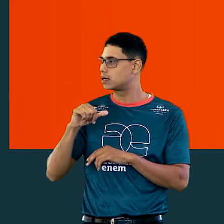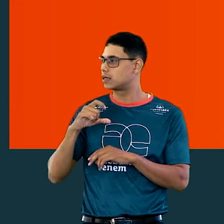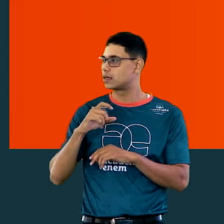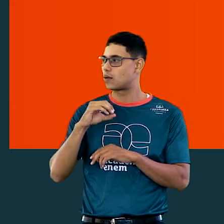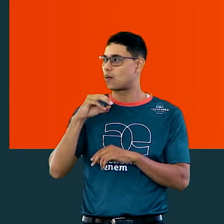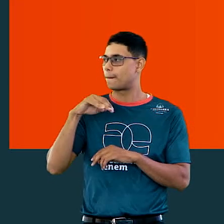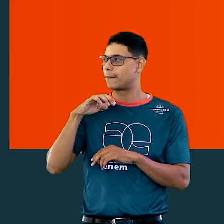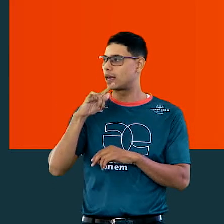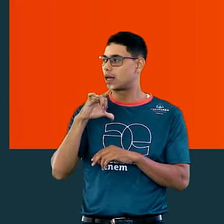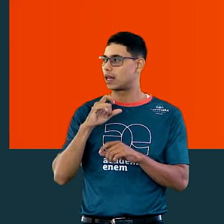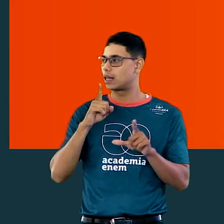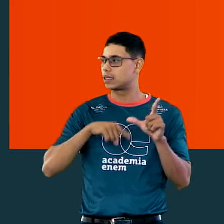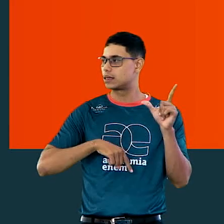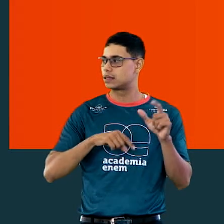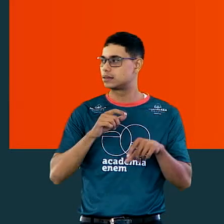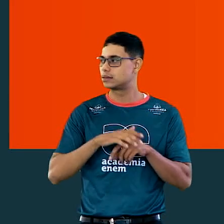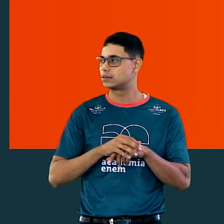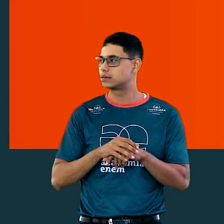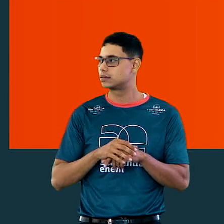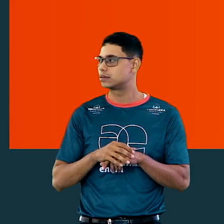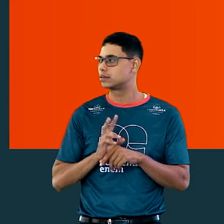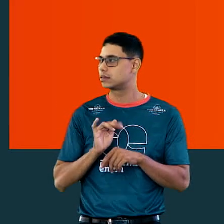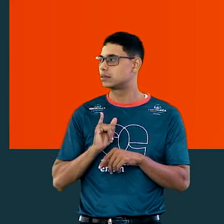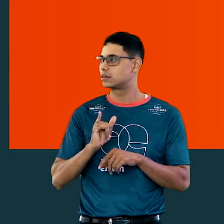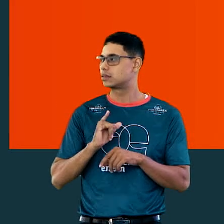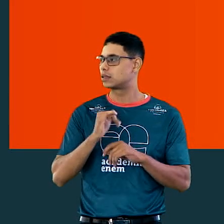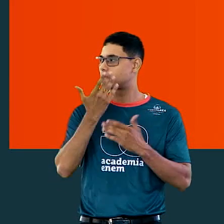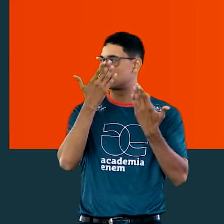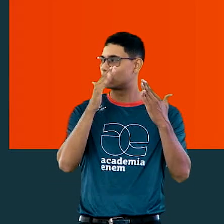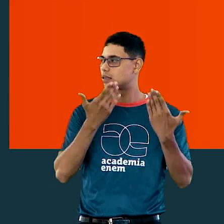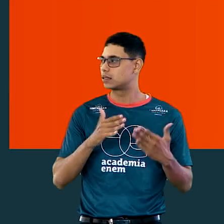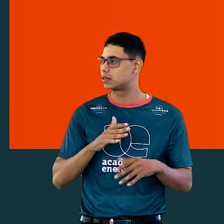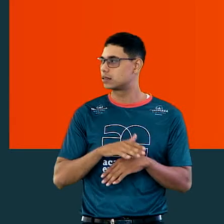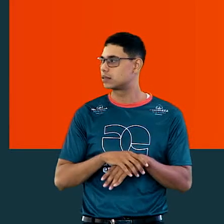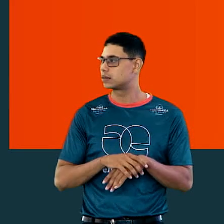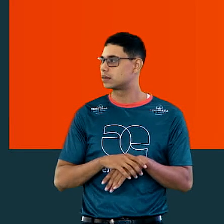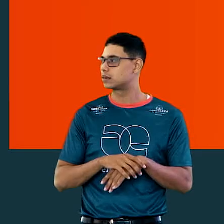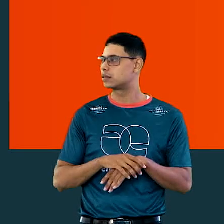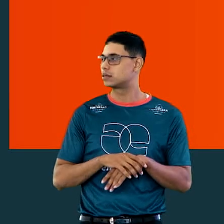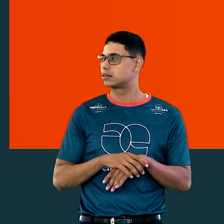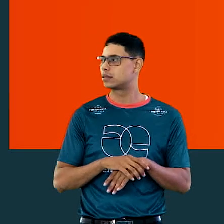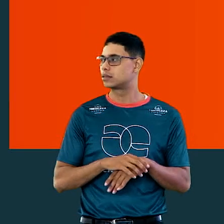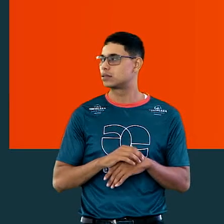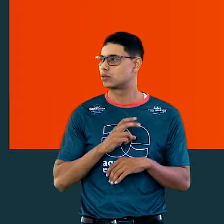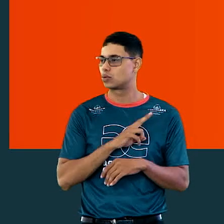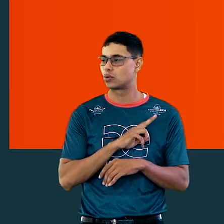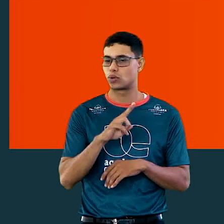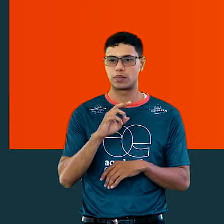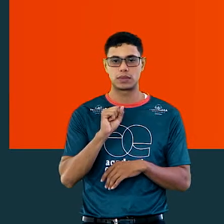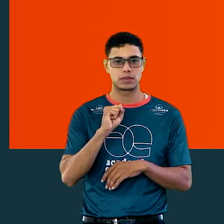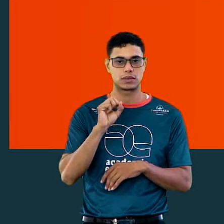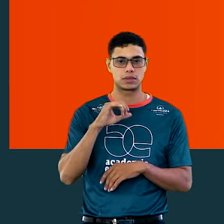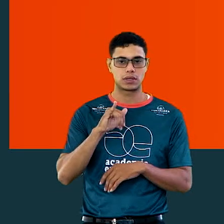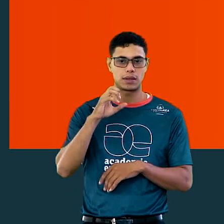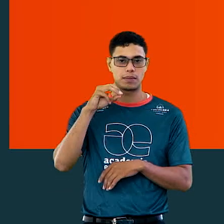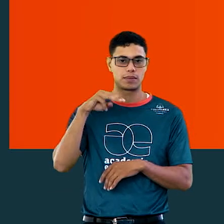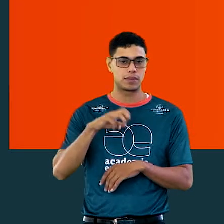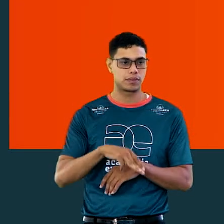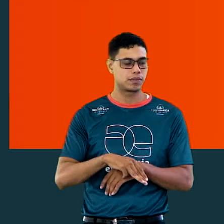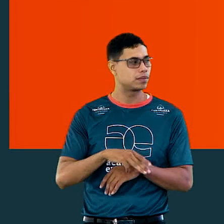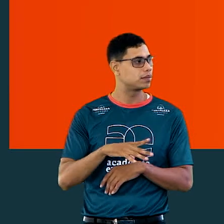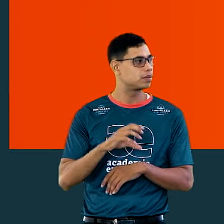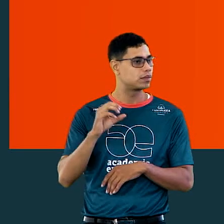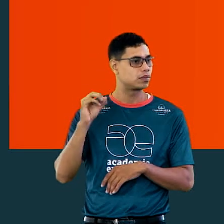maiúsculo, tá? Para fazer uma analogia, certo? Com Ohm, que o nome do cara era Simon Ohm. Aí eles colocaram o